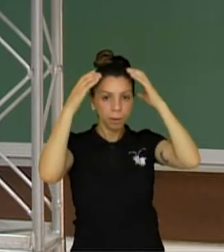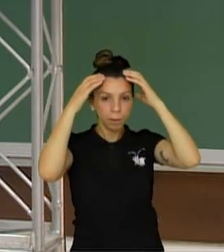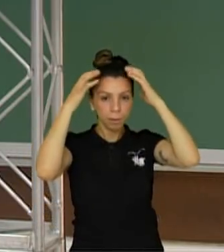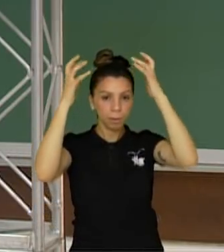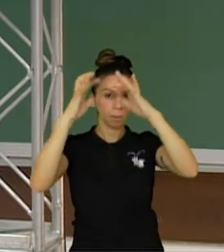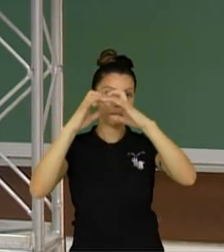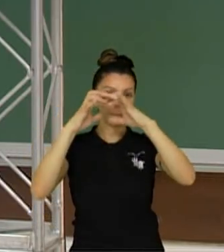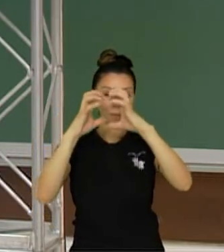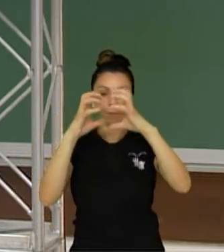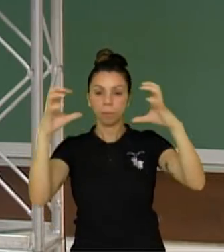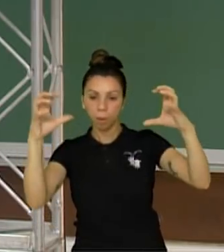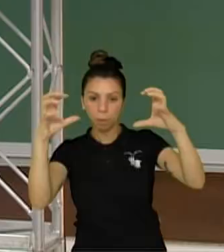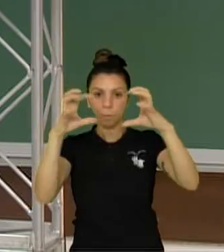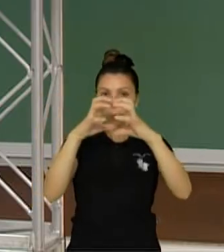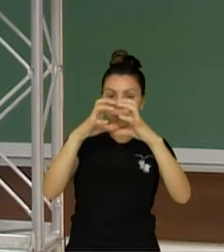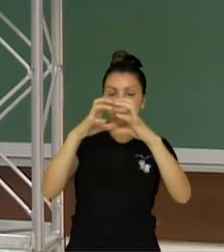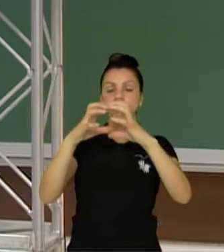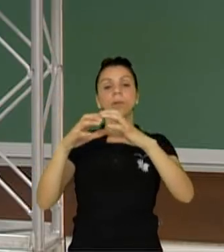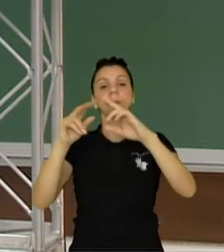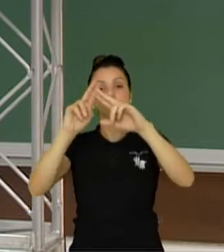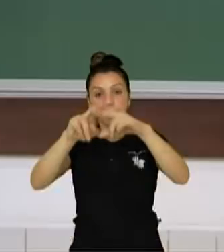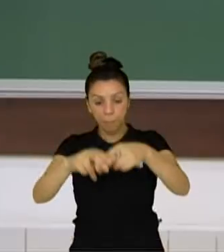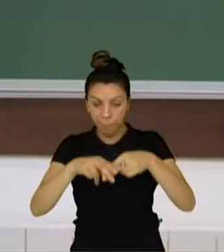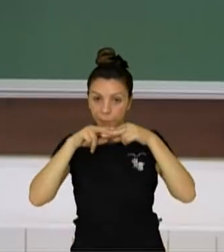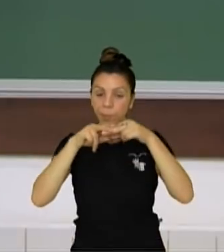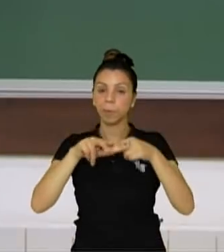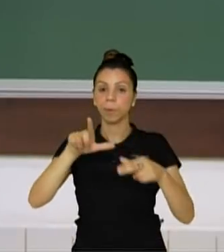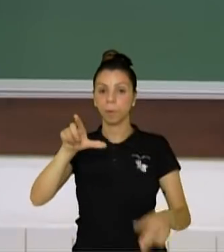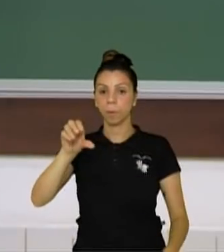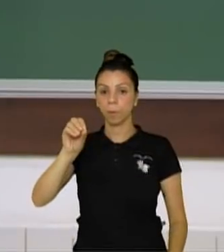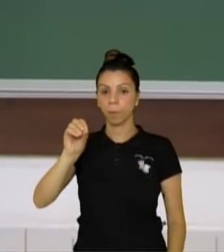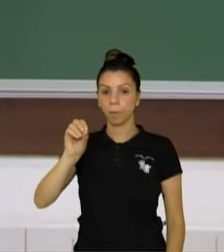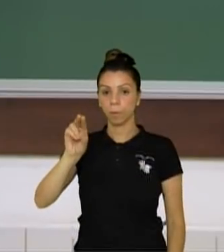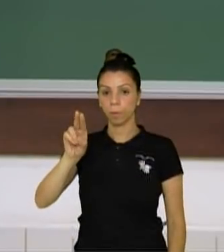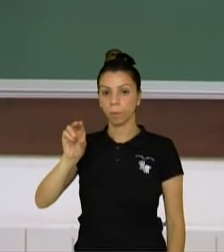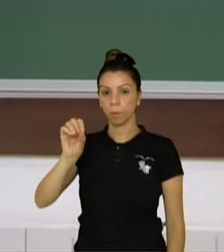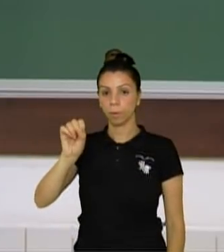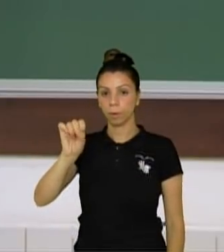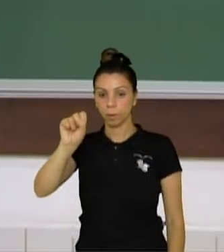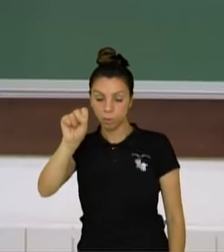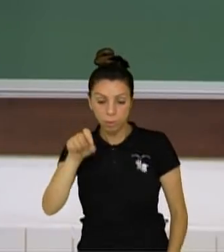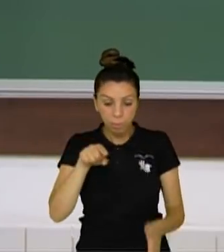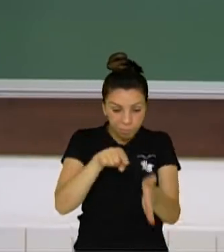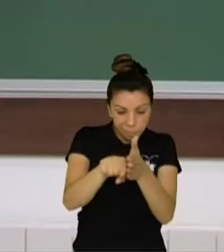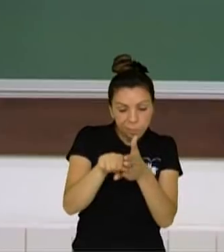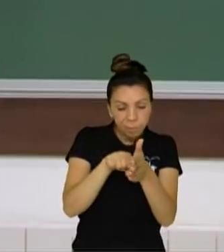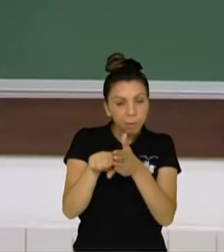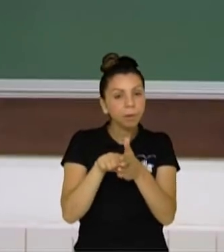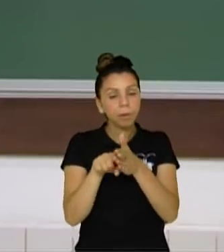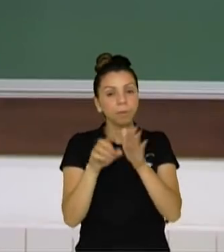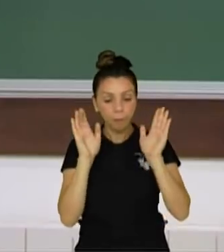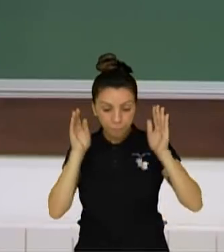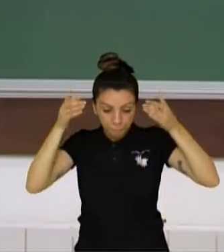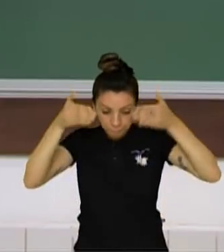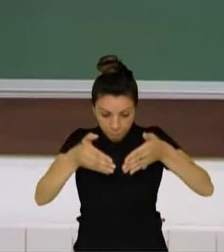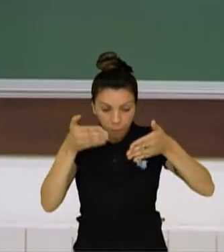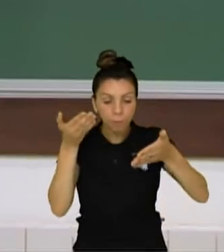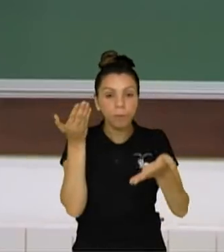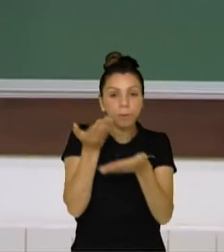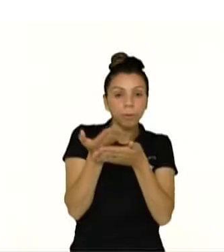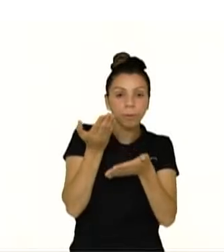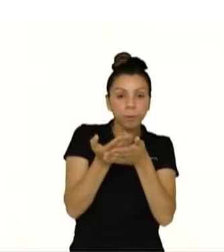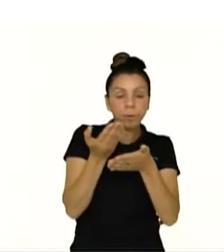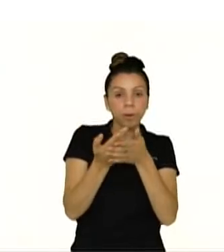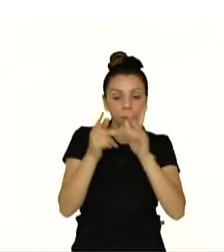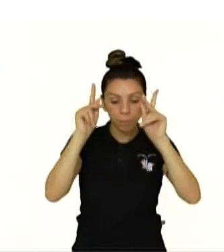pessoa. Por isso, esse naturalista, esse pesquisador, esse cientista, vai dedicar-se ao estudo dos